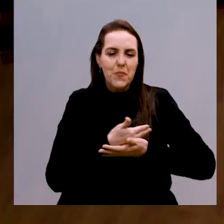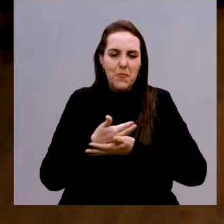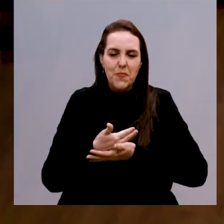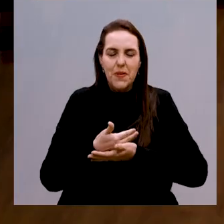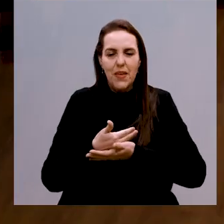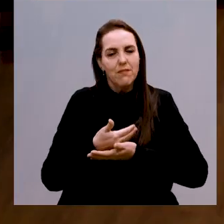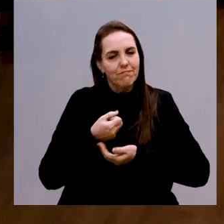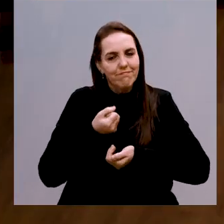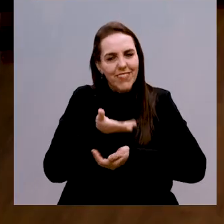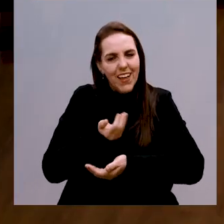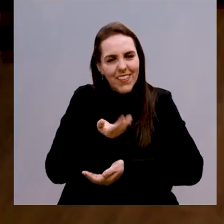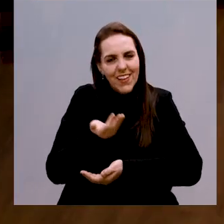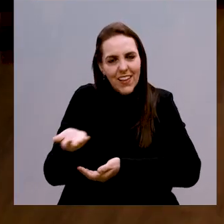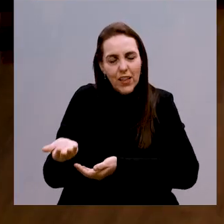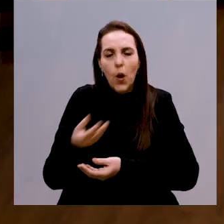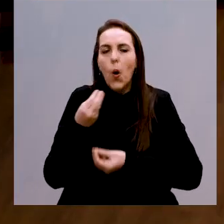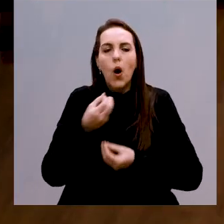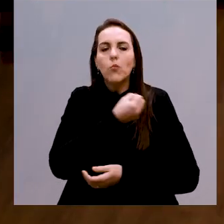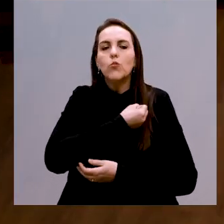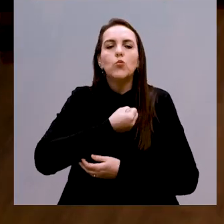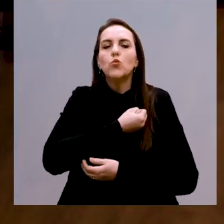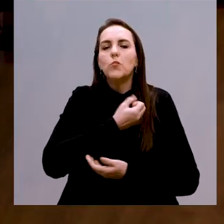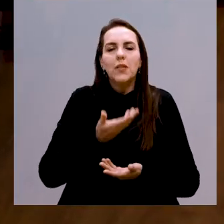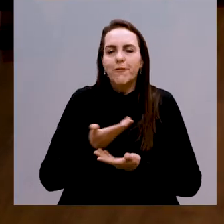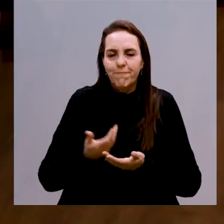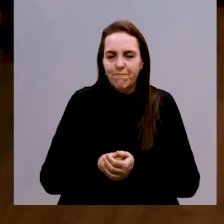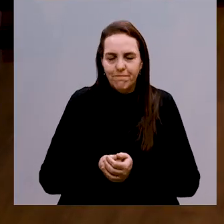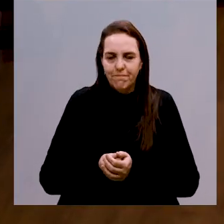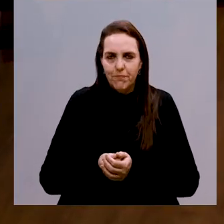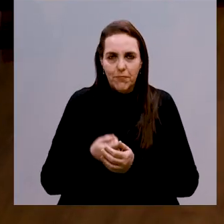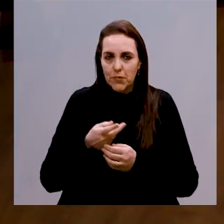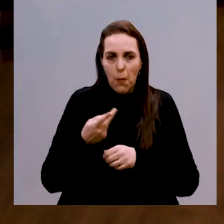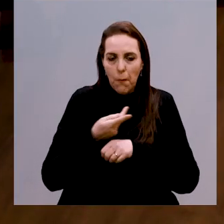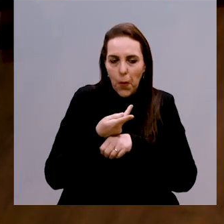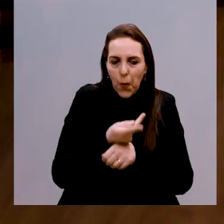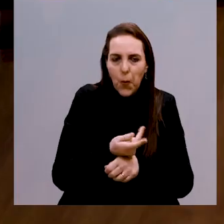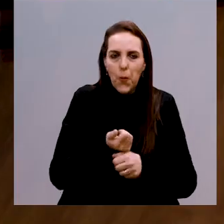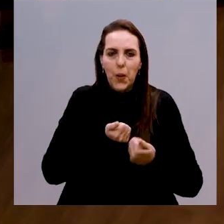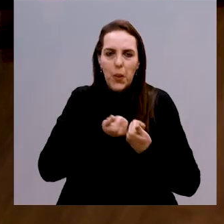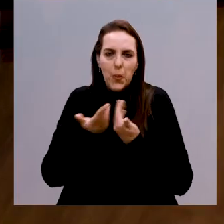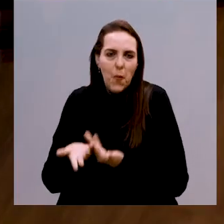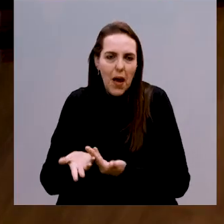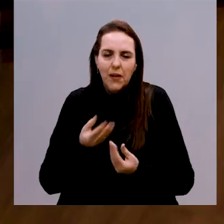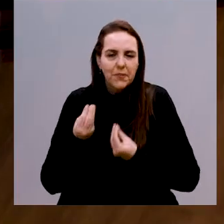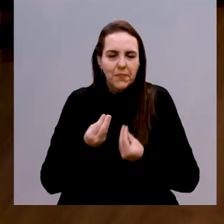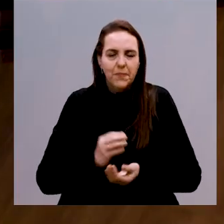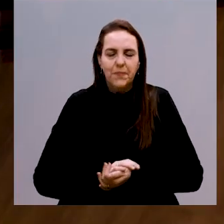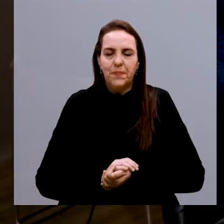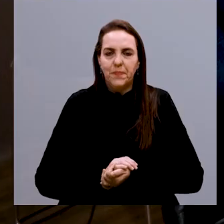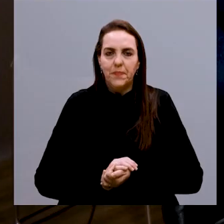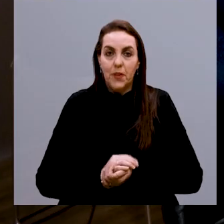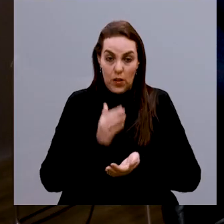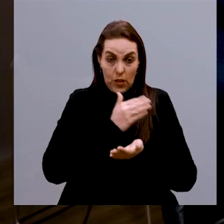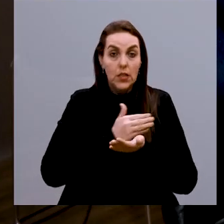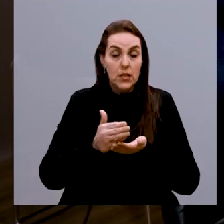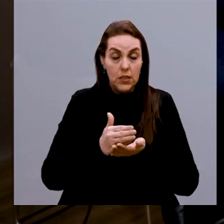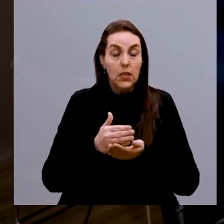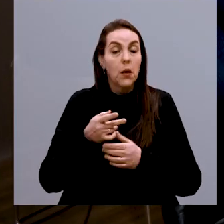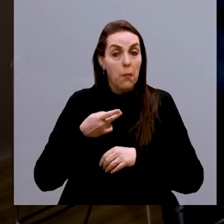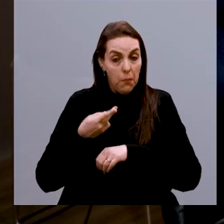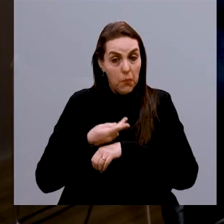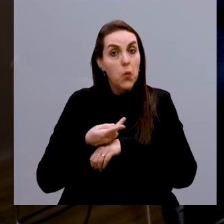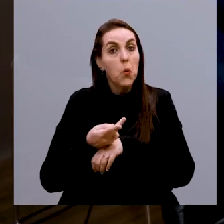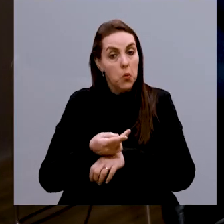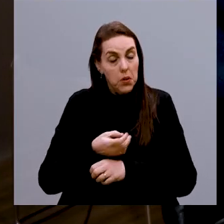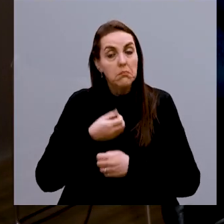muitos bebês alimentados. Como é que tá esses números, assim? Como é que tá esses números de procura, de doação? Então, inicialmente a gente